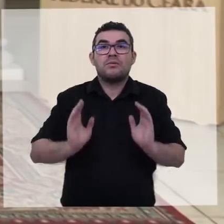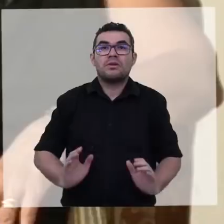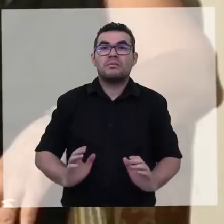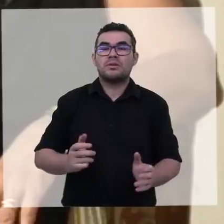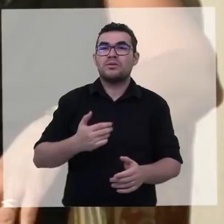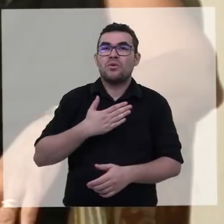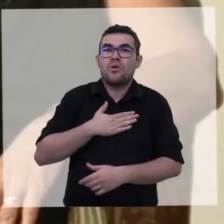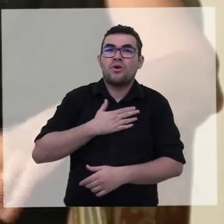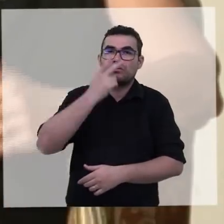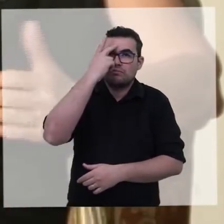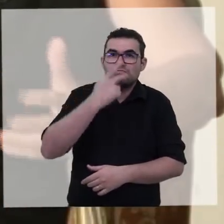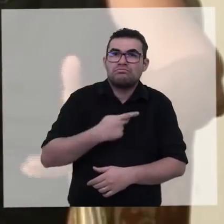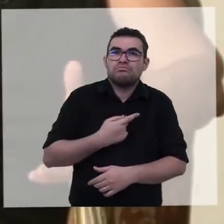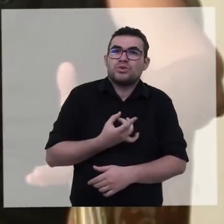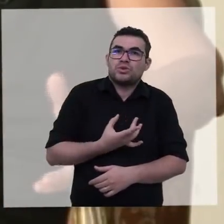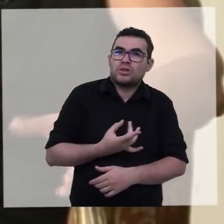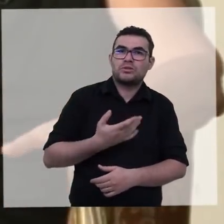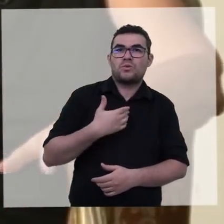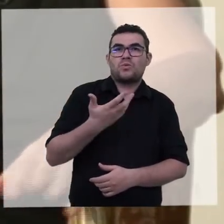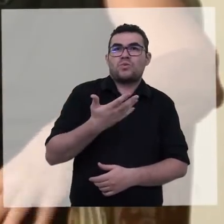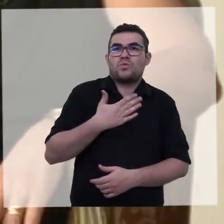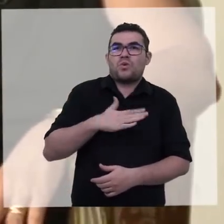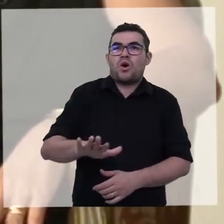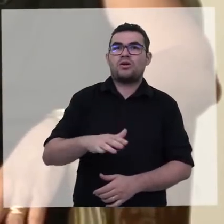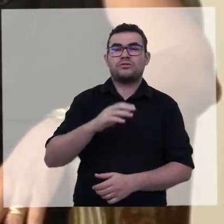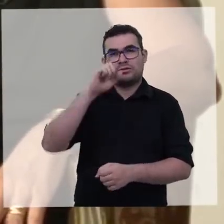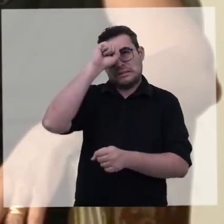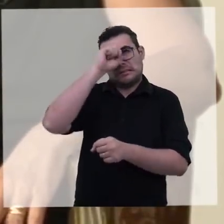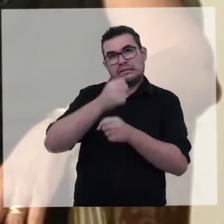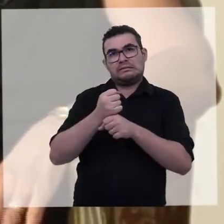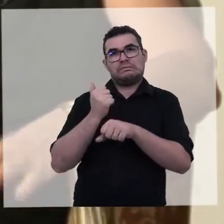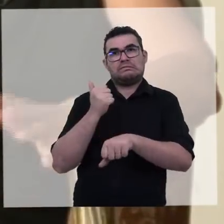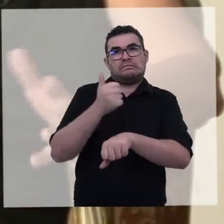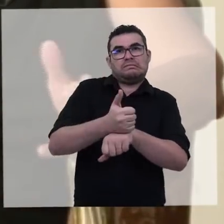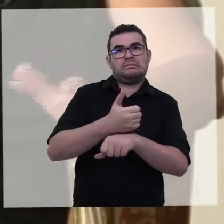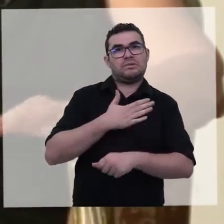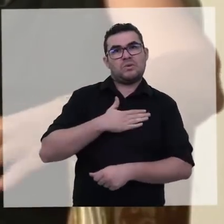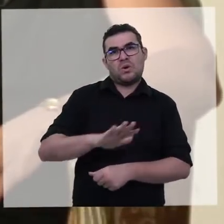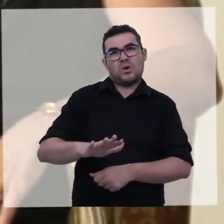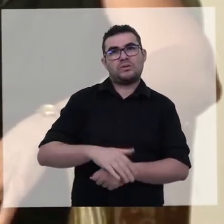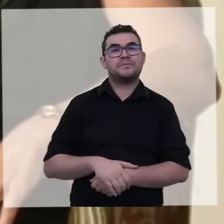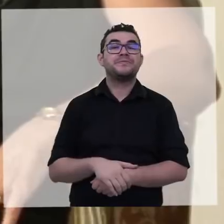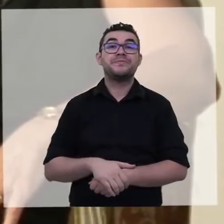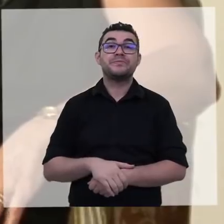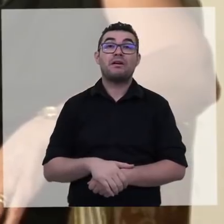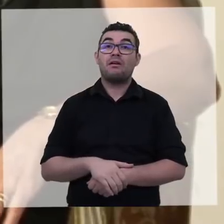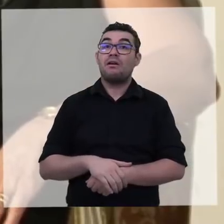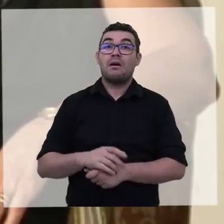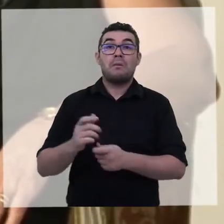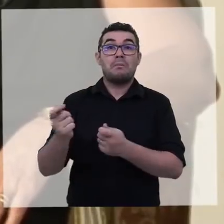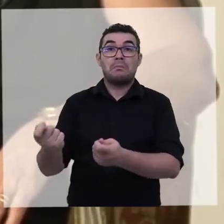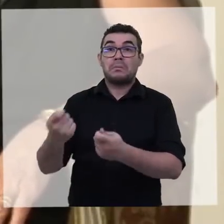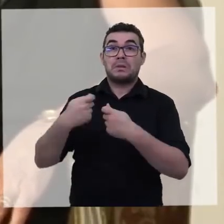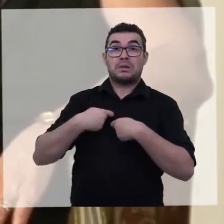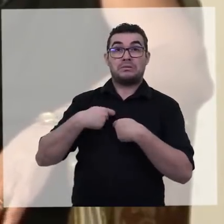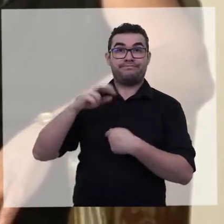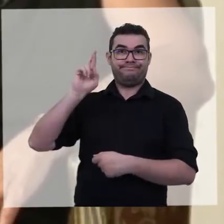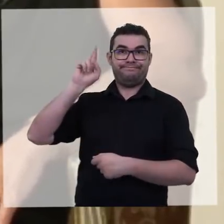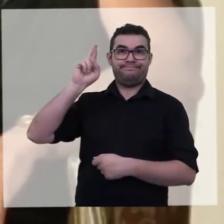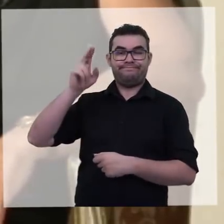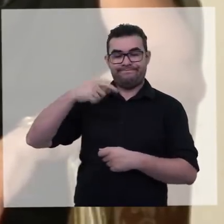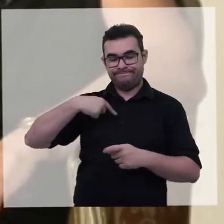né? Então eu peguei a revista, ela recebia assim uns